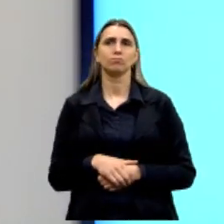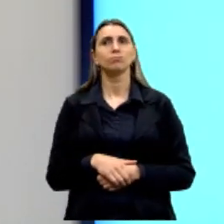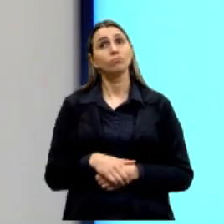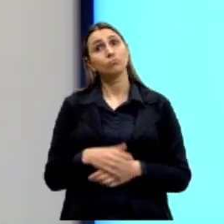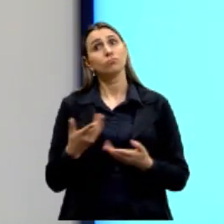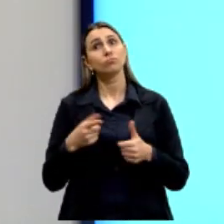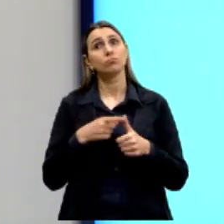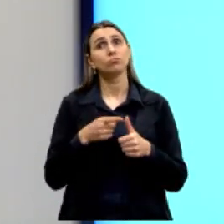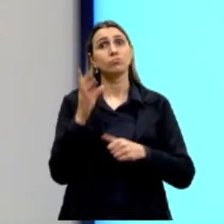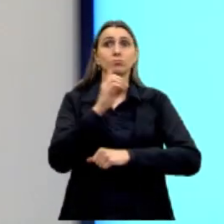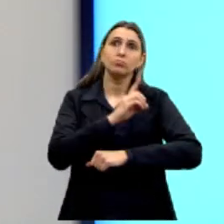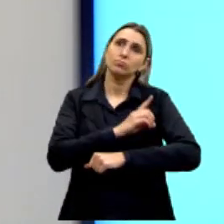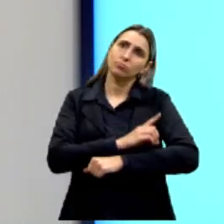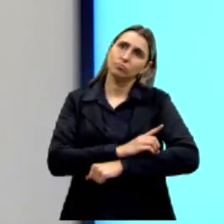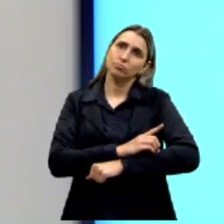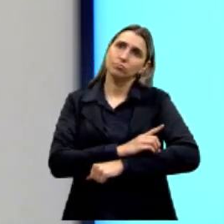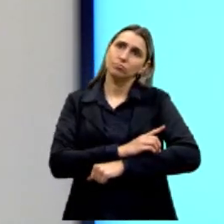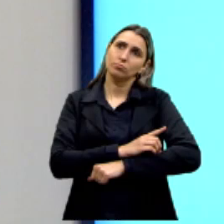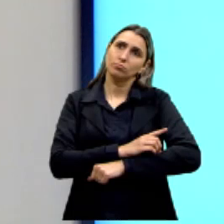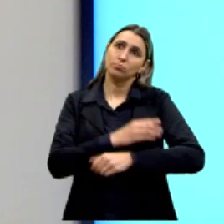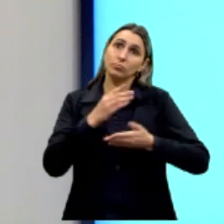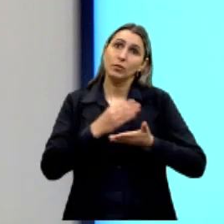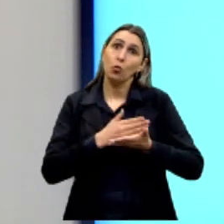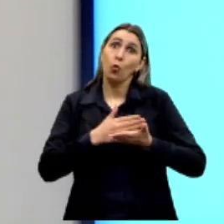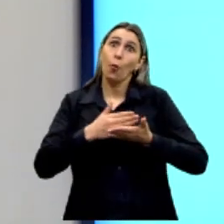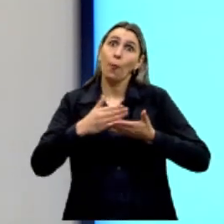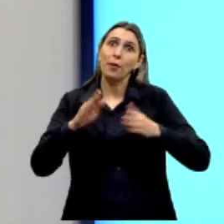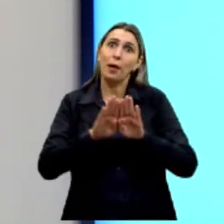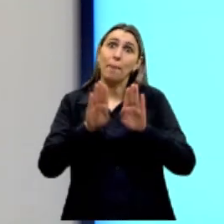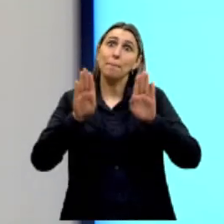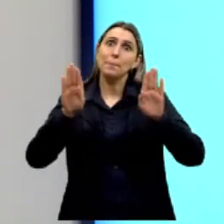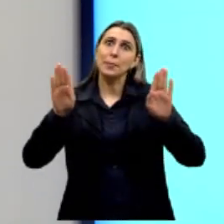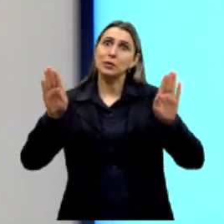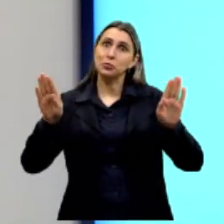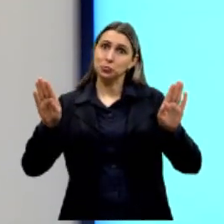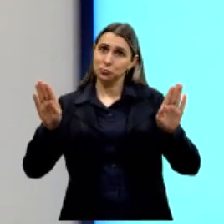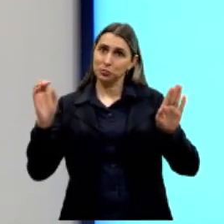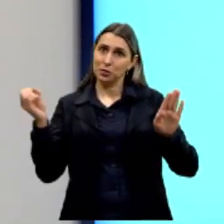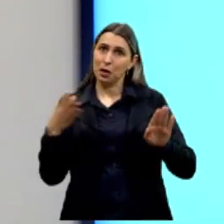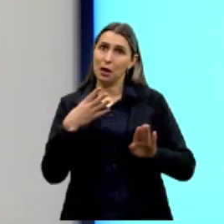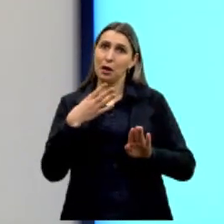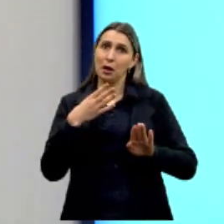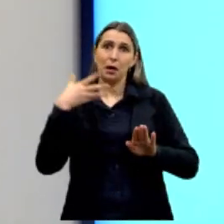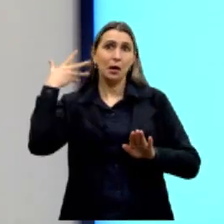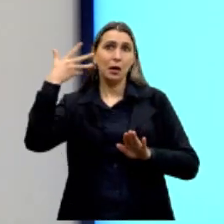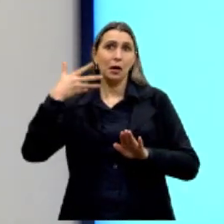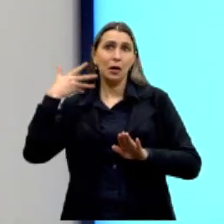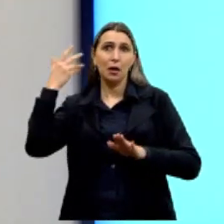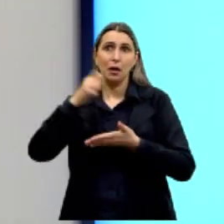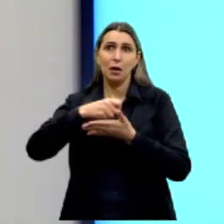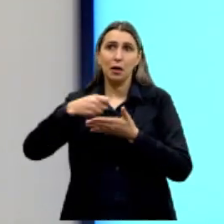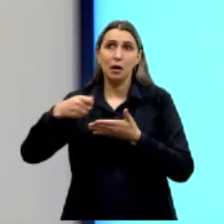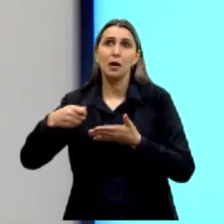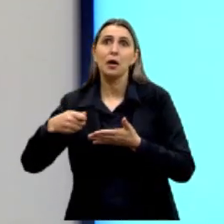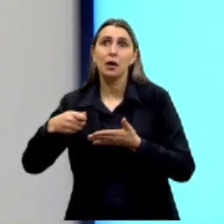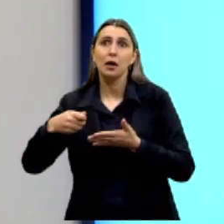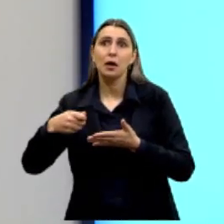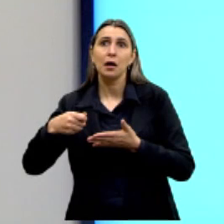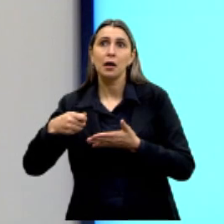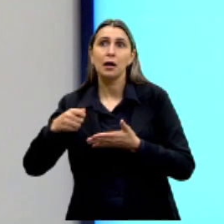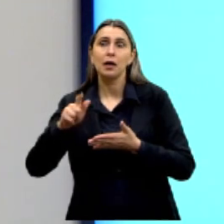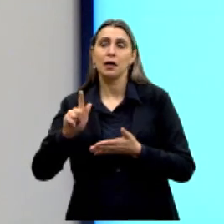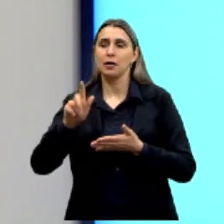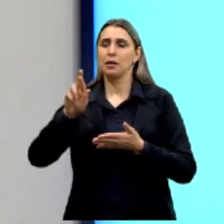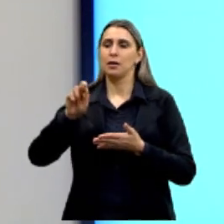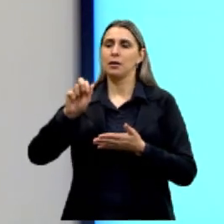no primeiro dia a inauguração a pela palestra do escritor Graça